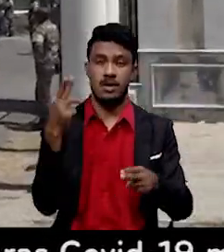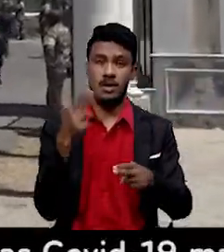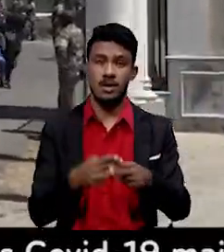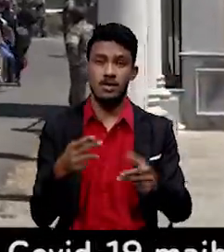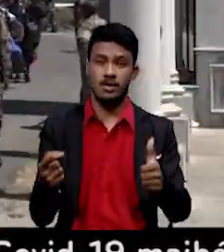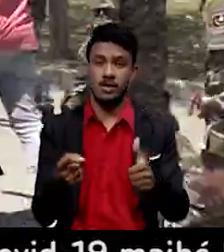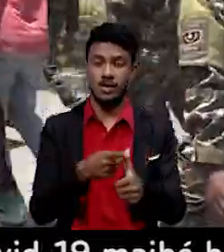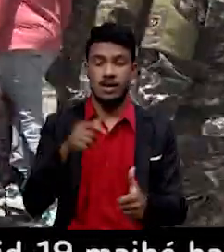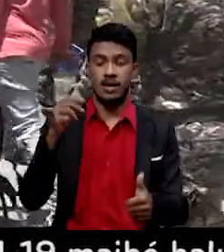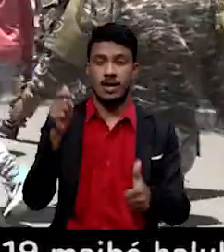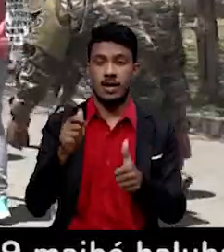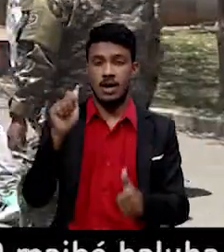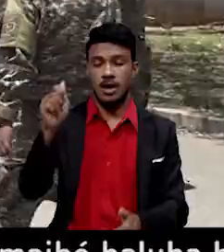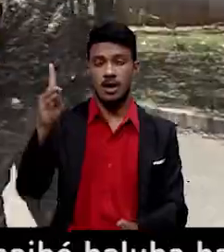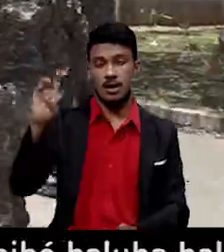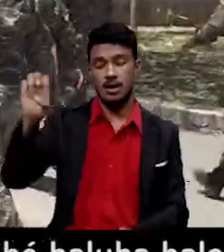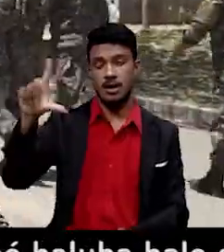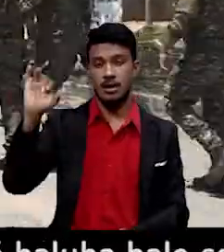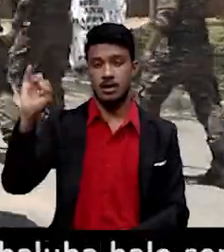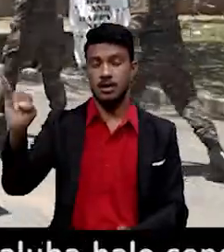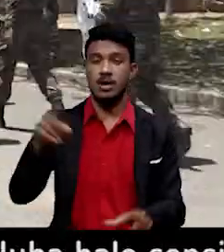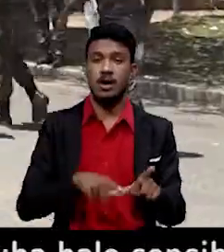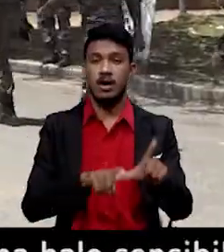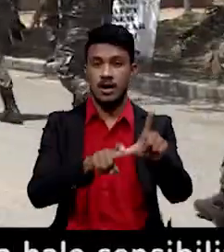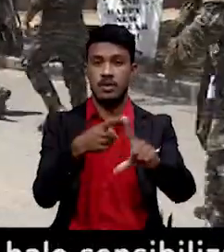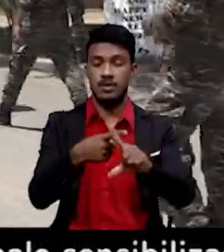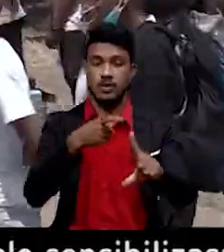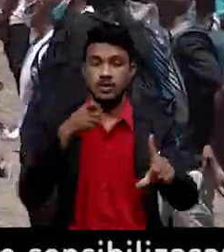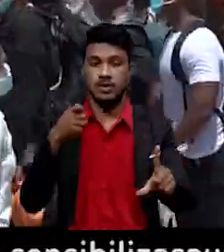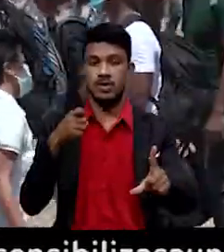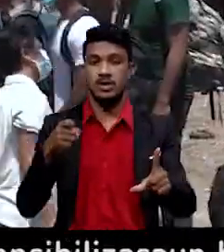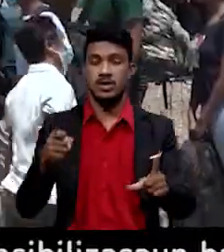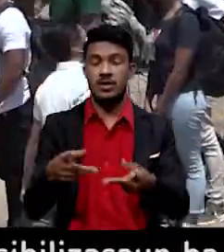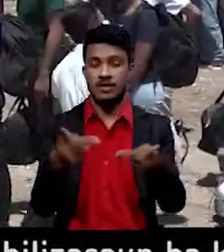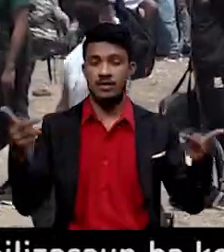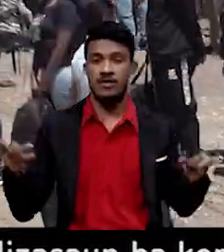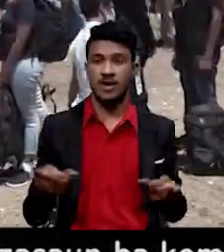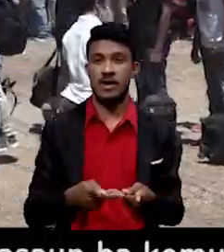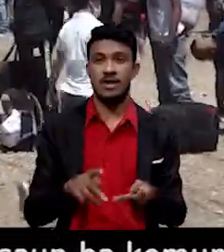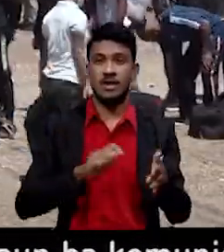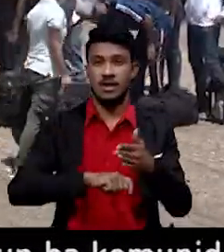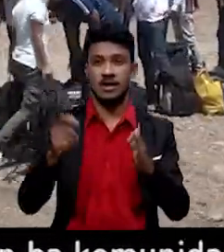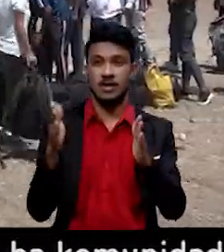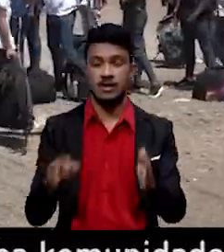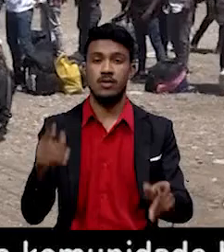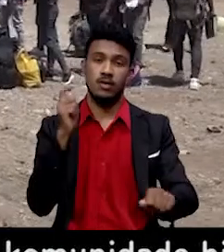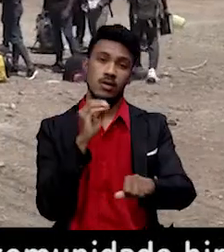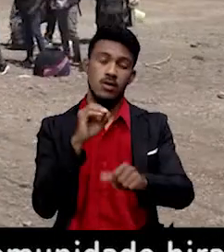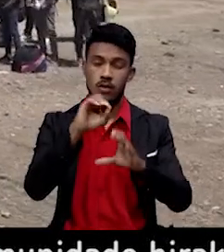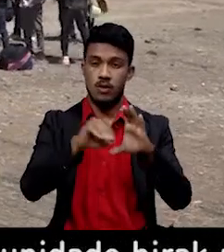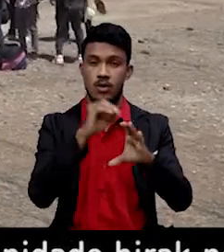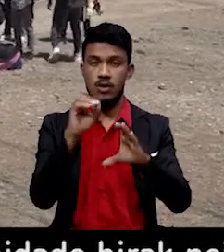Rego, Halai Sai Husi Centro Formação Treino FGTL Metinaro. Mas que não é, e a horas meio dia, Polícia Militar,